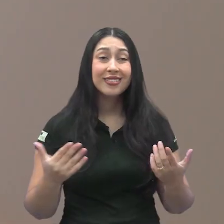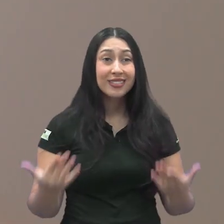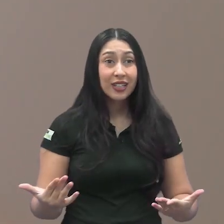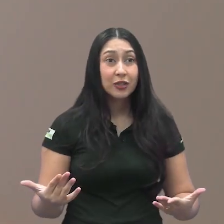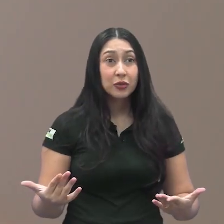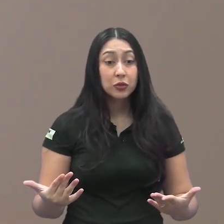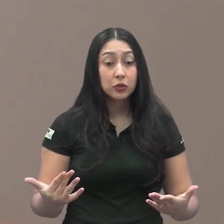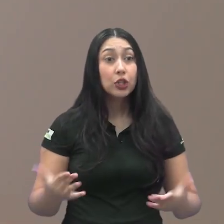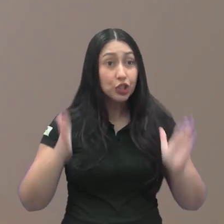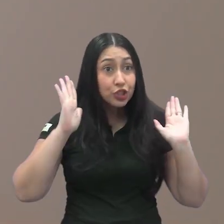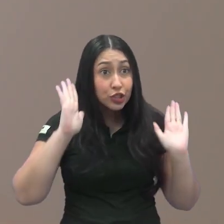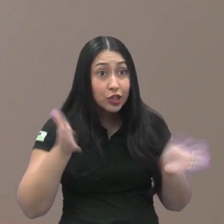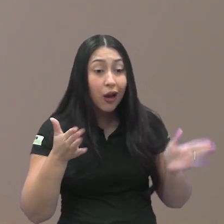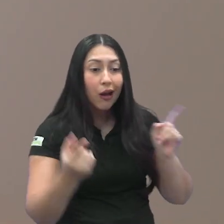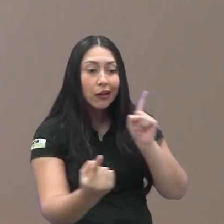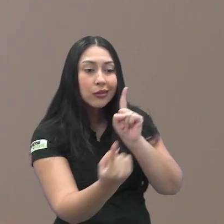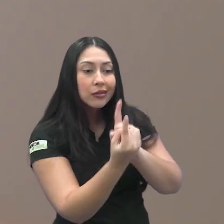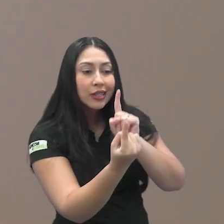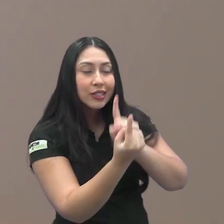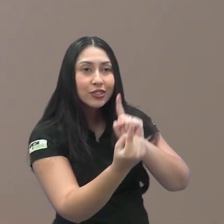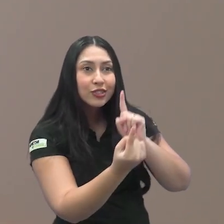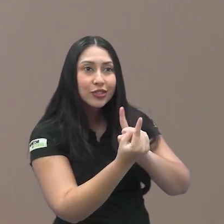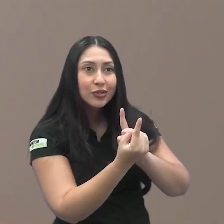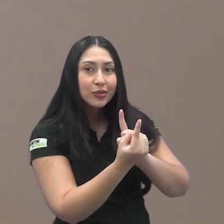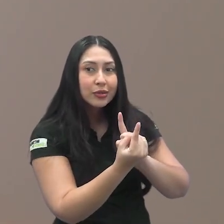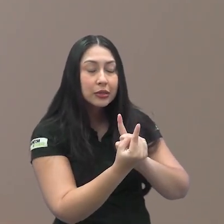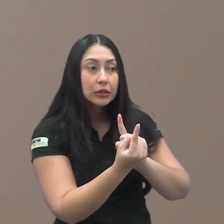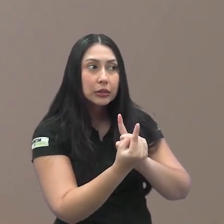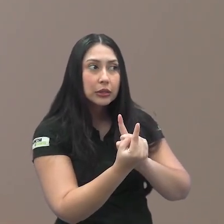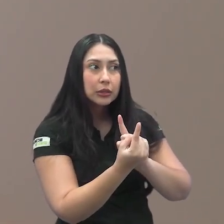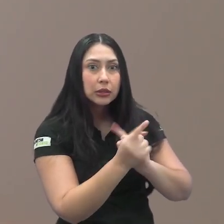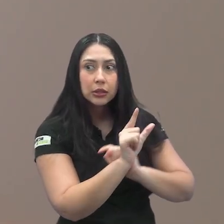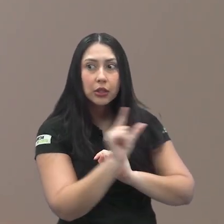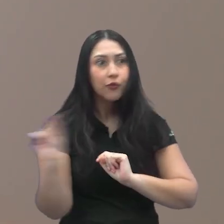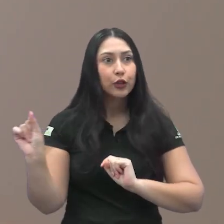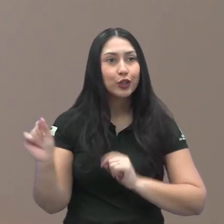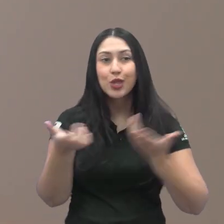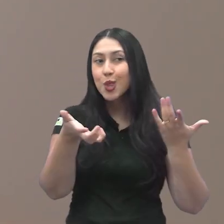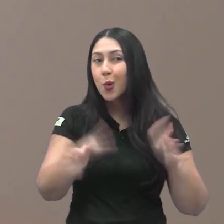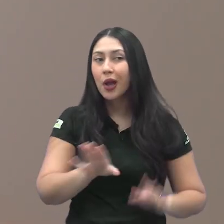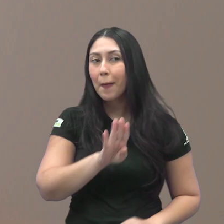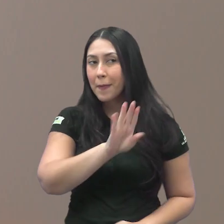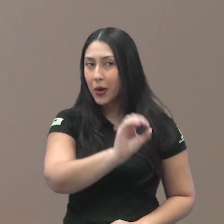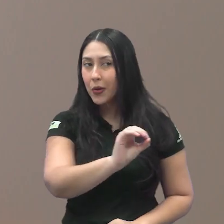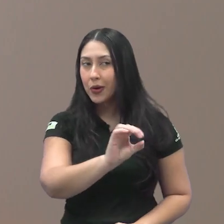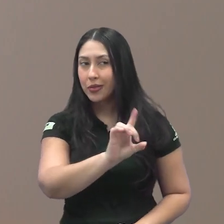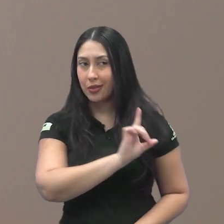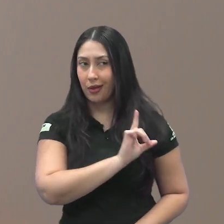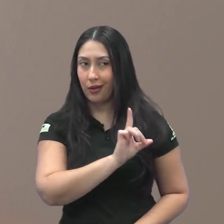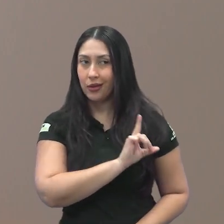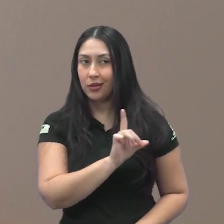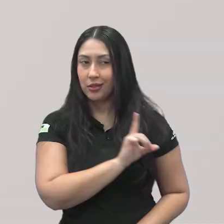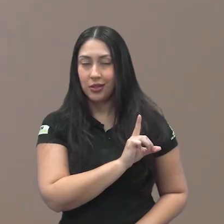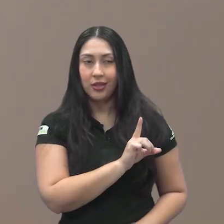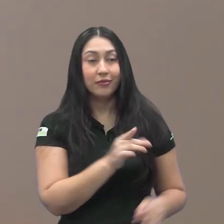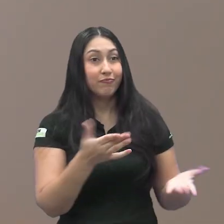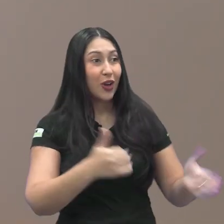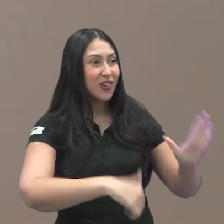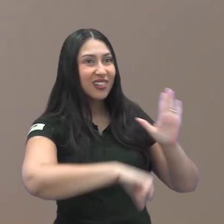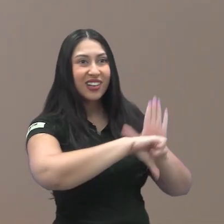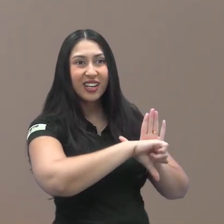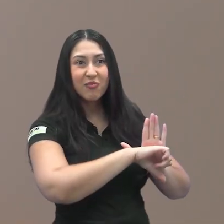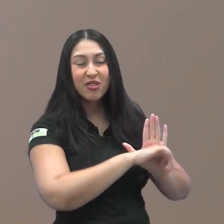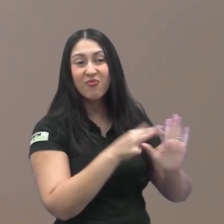que após ela ser socorrida, às vezes ela não procura a delegacia para fazer o boletim de ocorrência. São